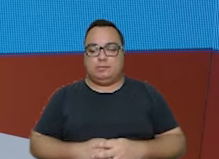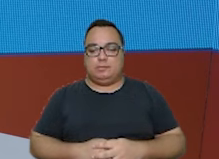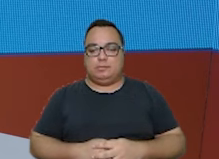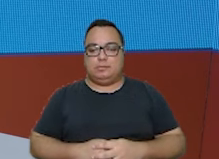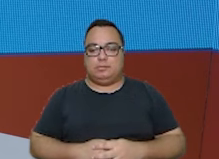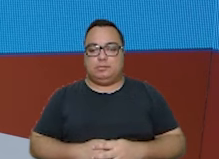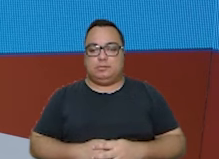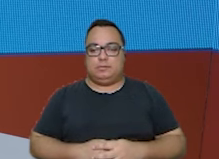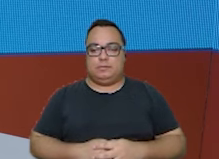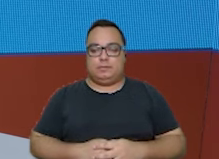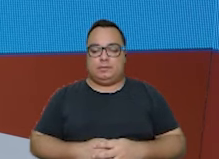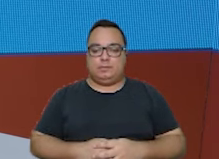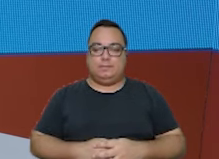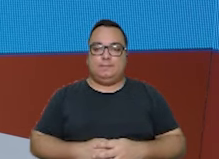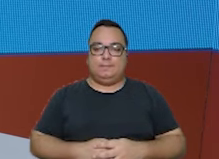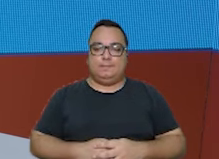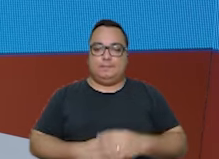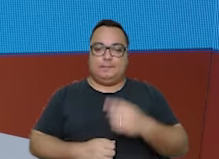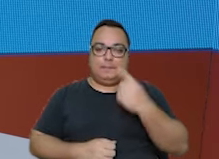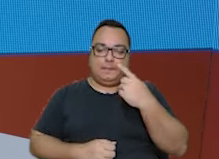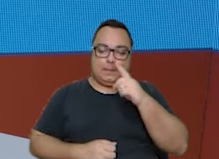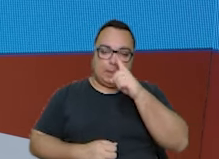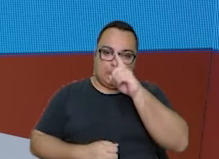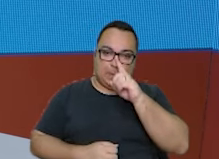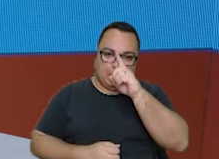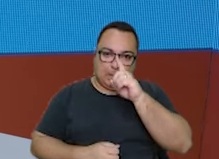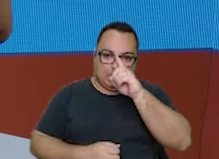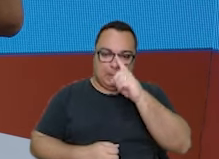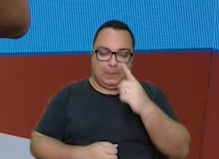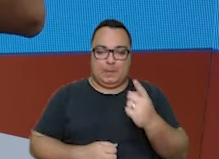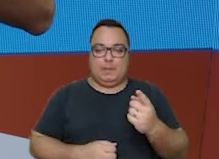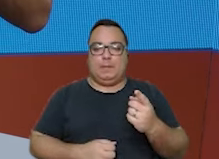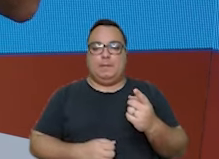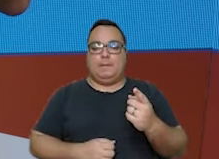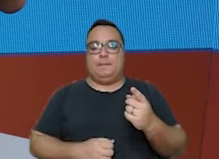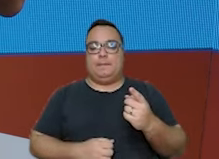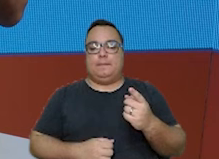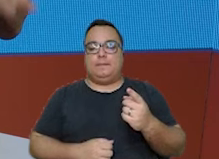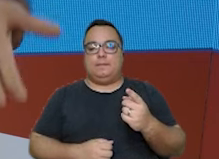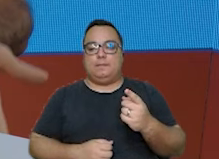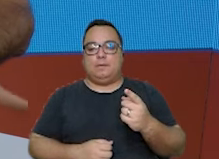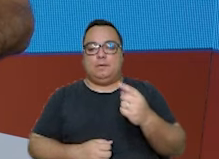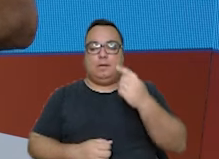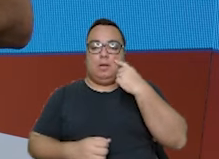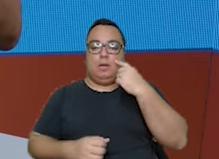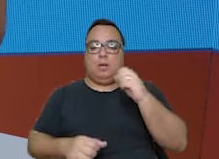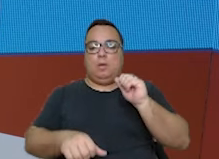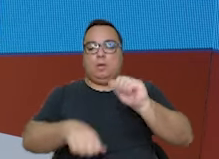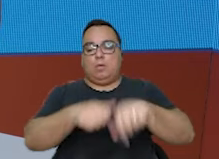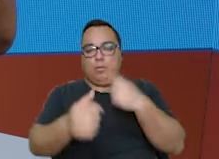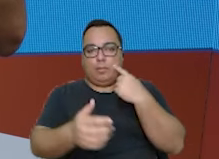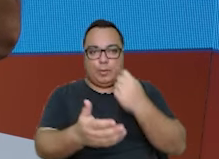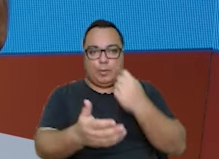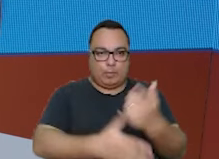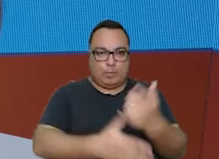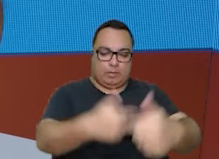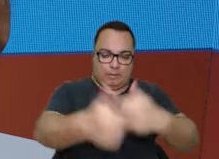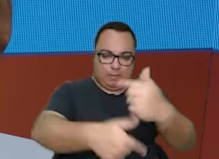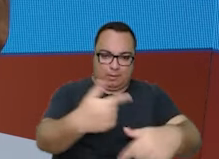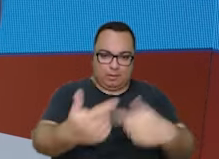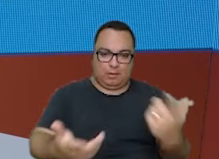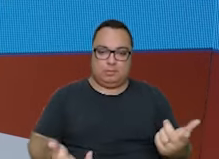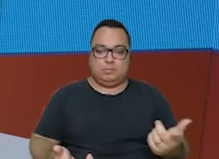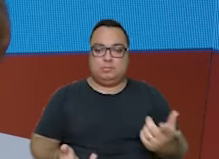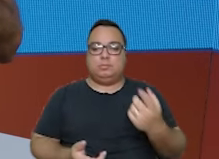risco você pode est preocupado Então você precisa comprar um medicamento você precisa comprar um serviço de um profissional ou pode ser uma um